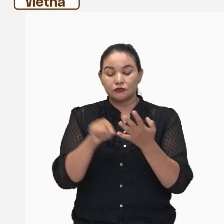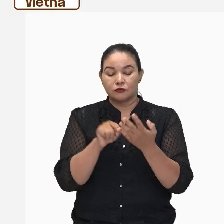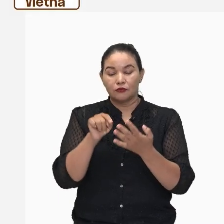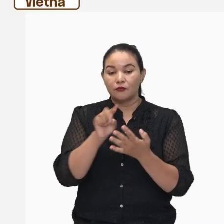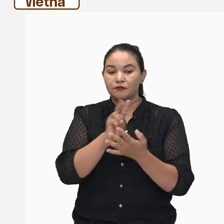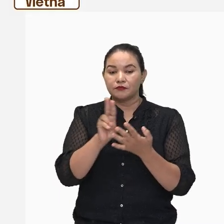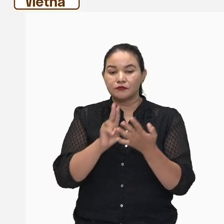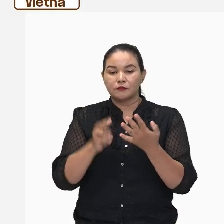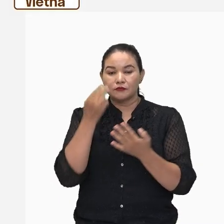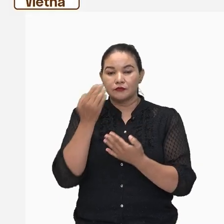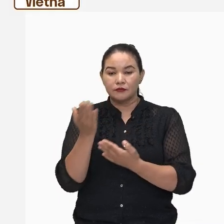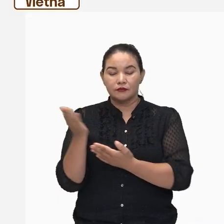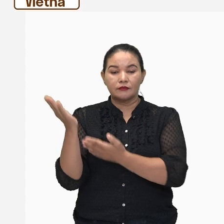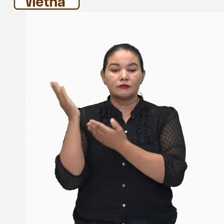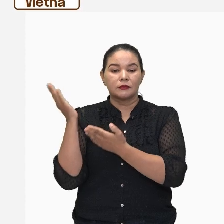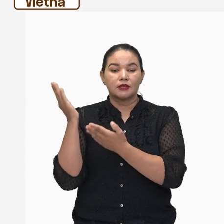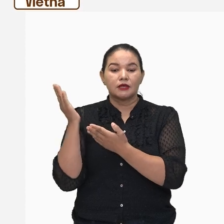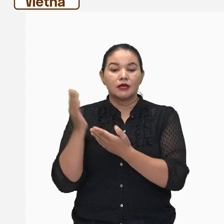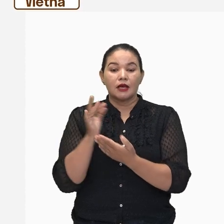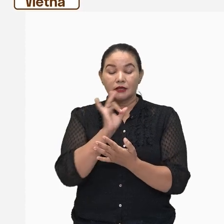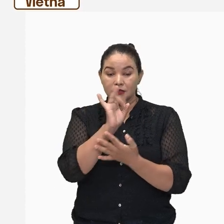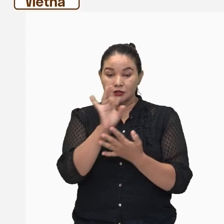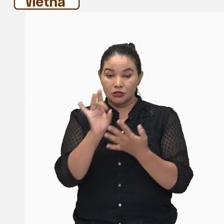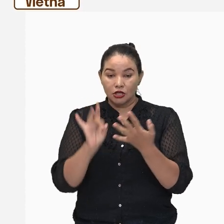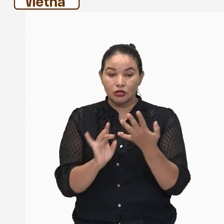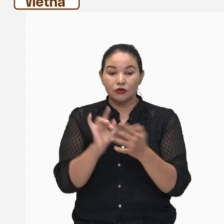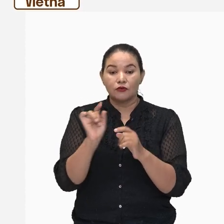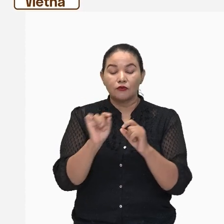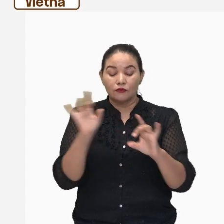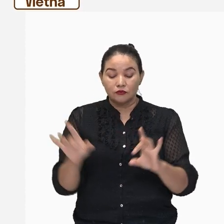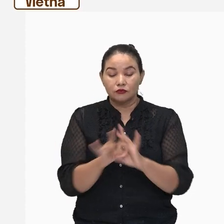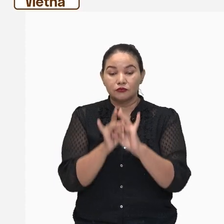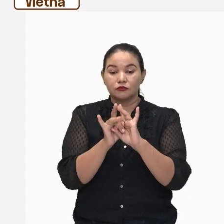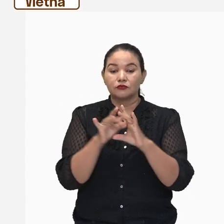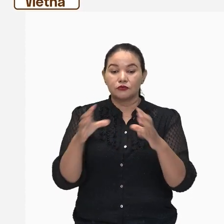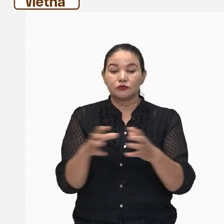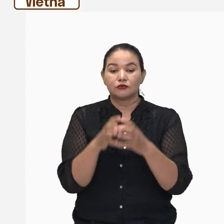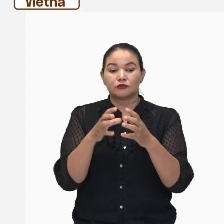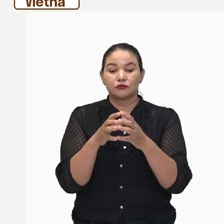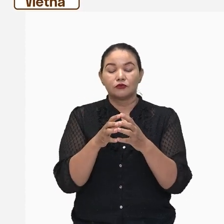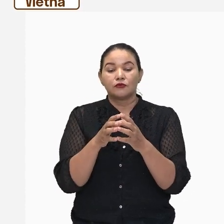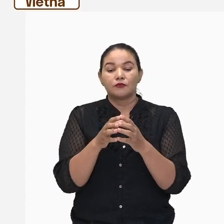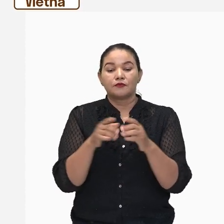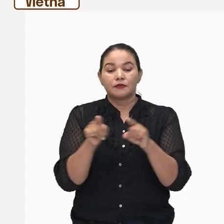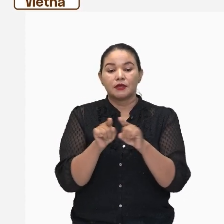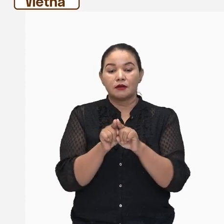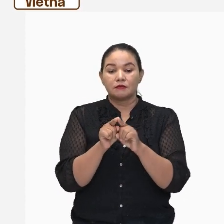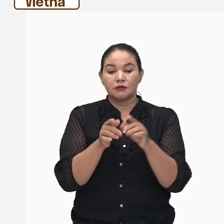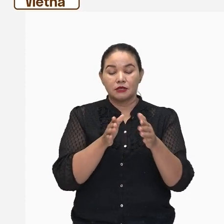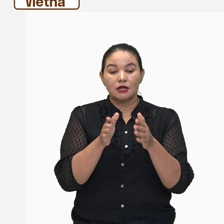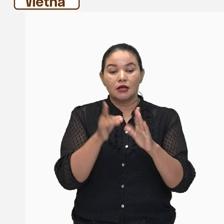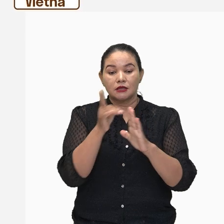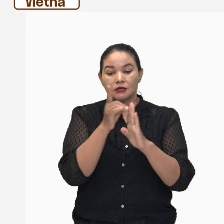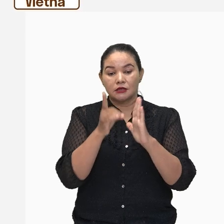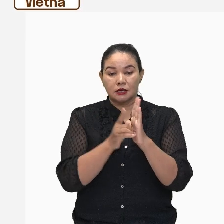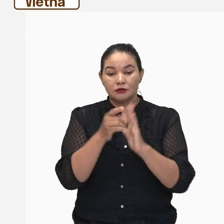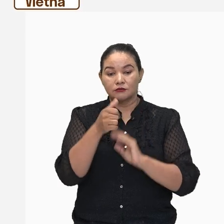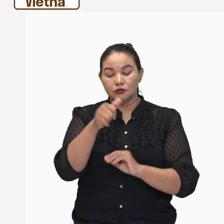Malásia, Filipinas, né? A Tailândia e o Vietnã, eles se juntaram ao grupo aí a partir da década de